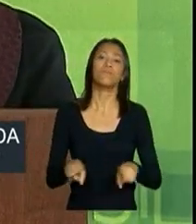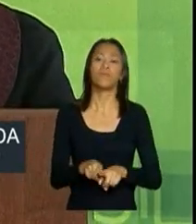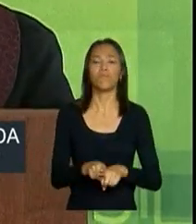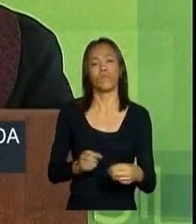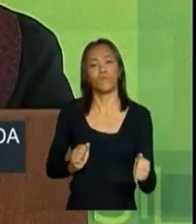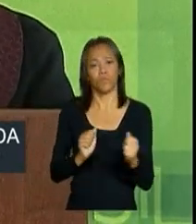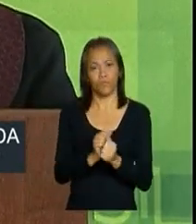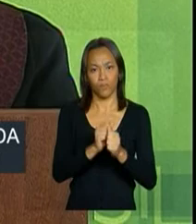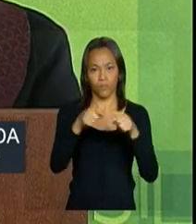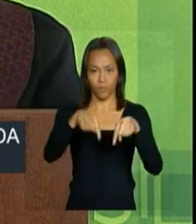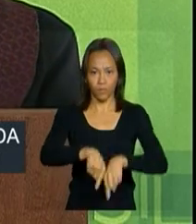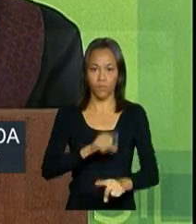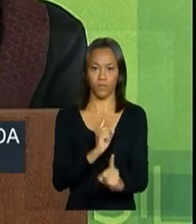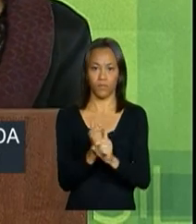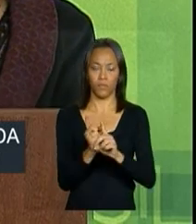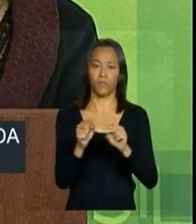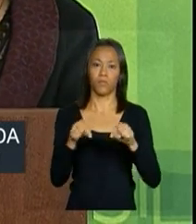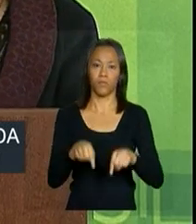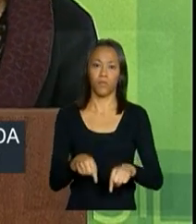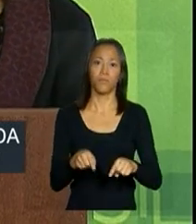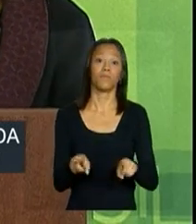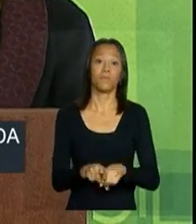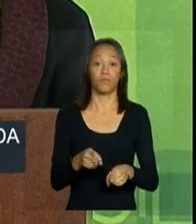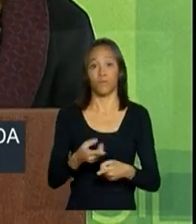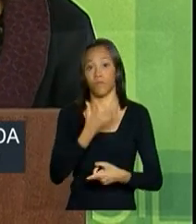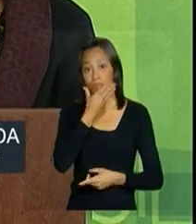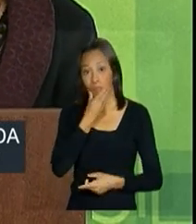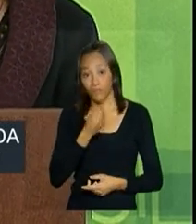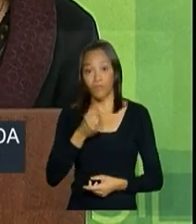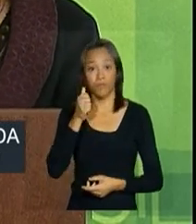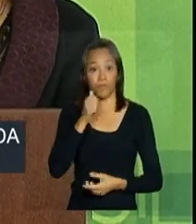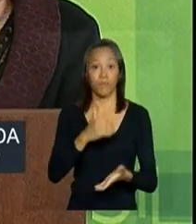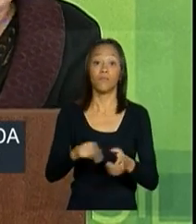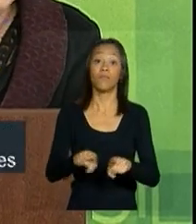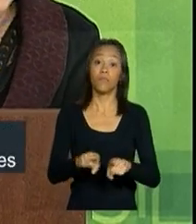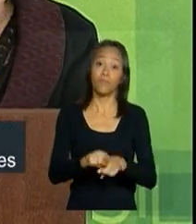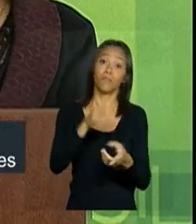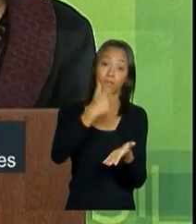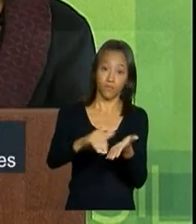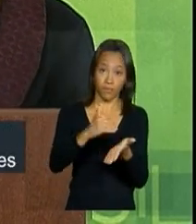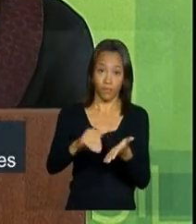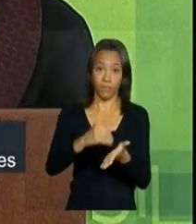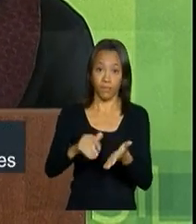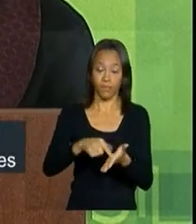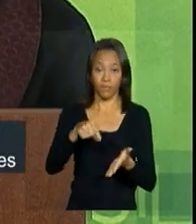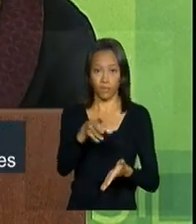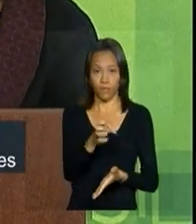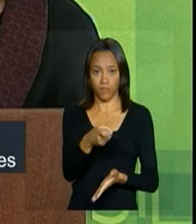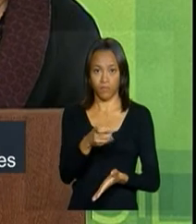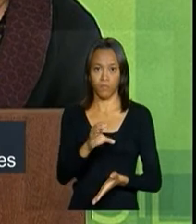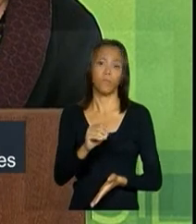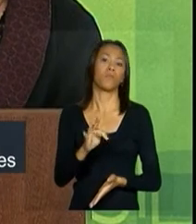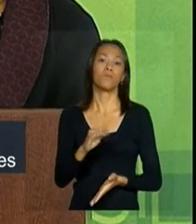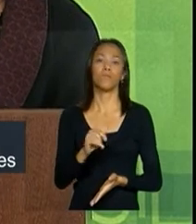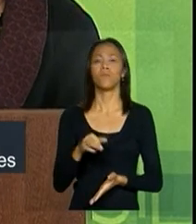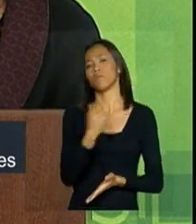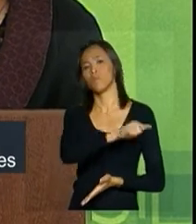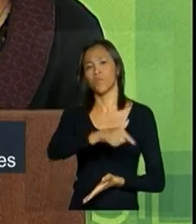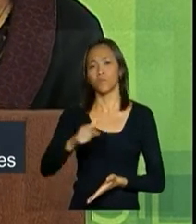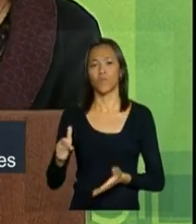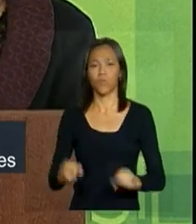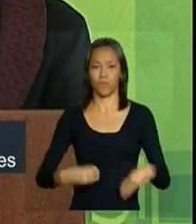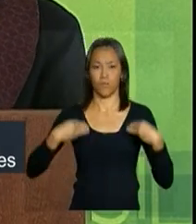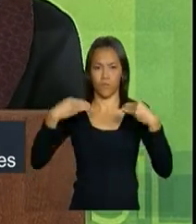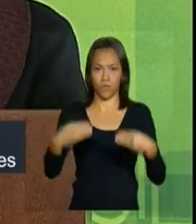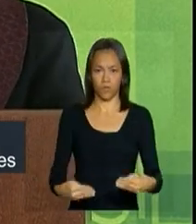neste evento é caríssimos e caríssimas secretários e secretárias e executivos dos demais